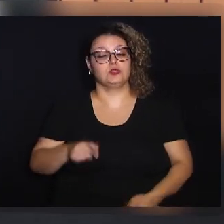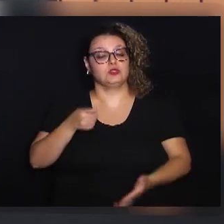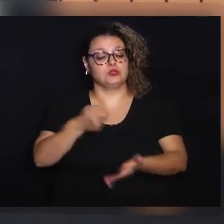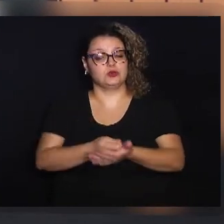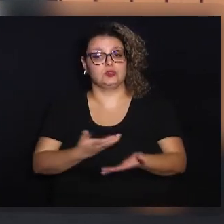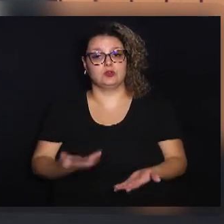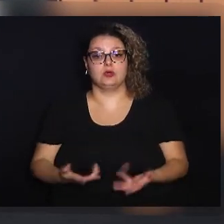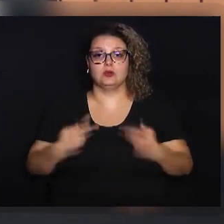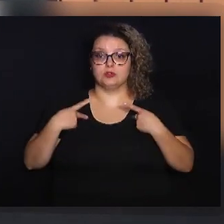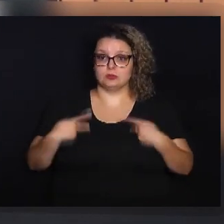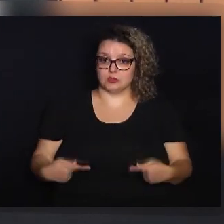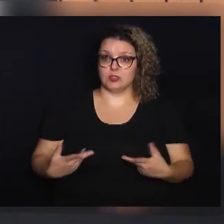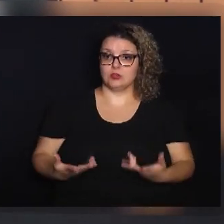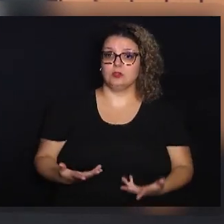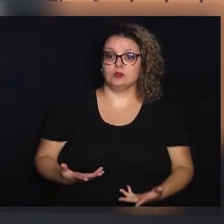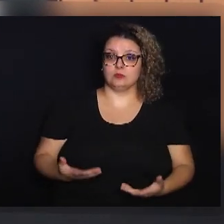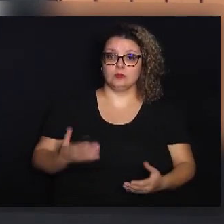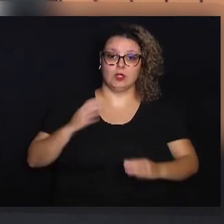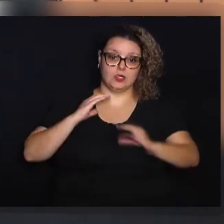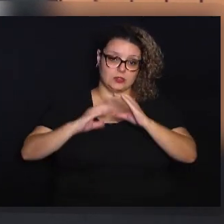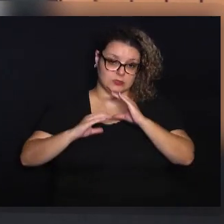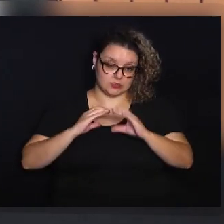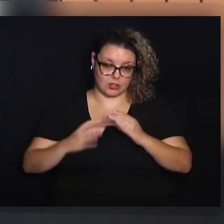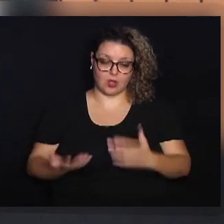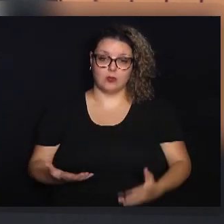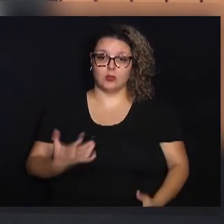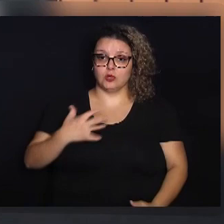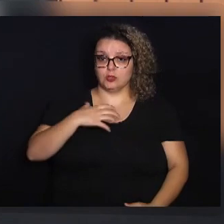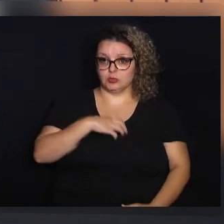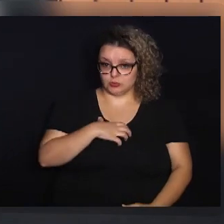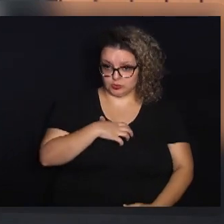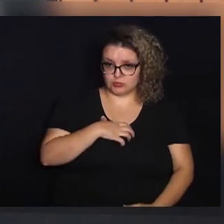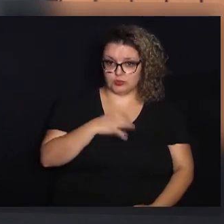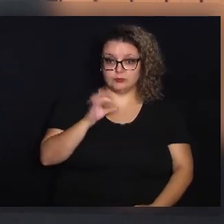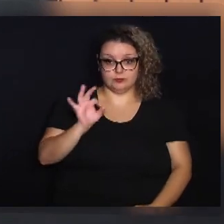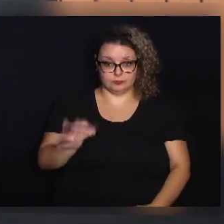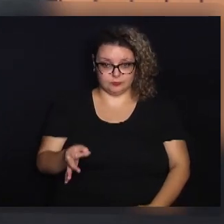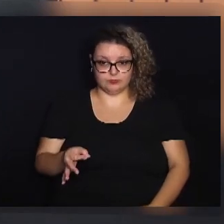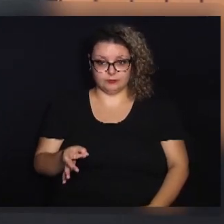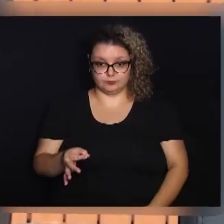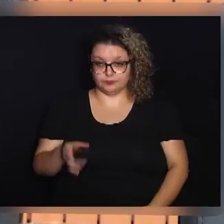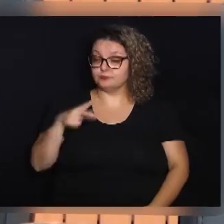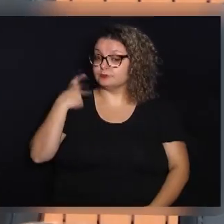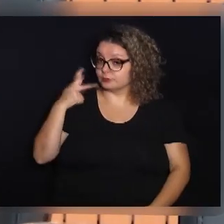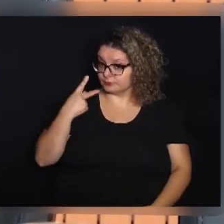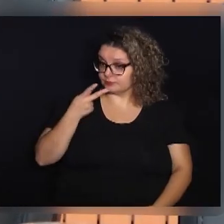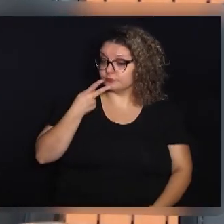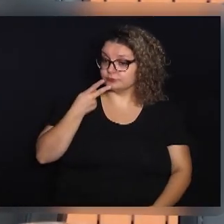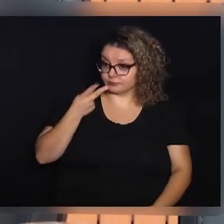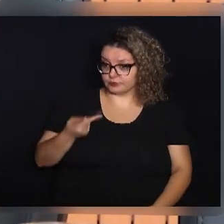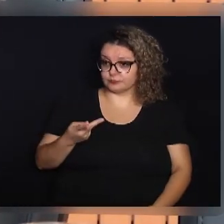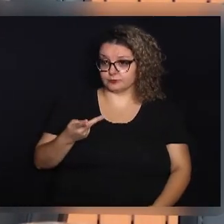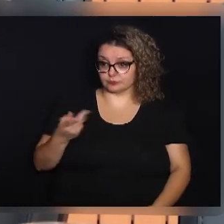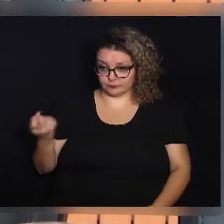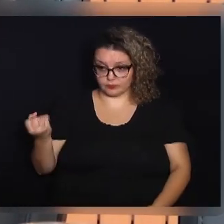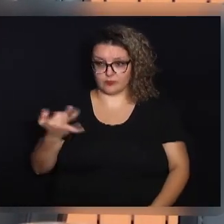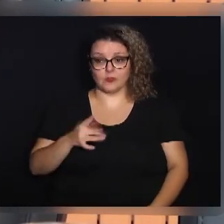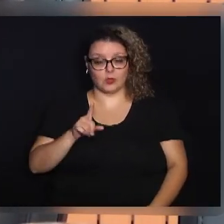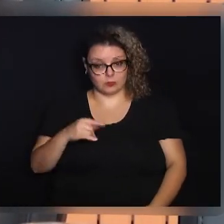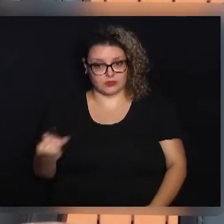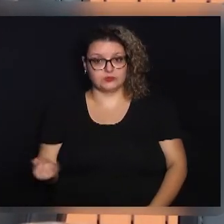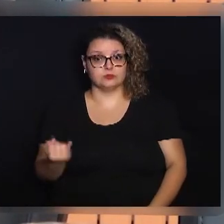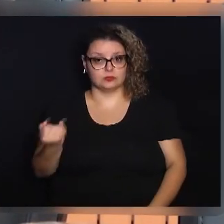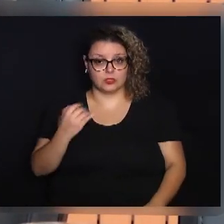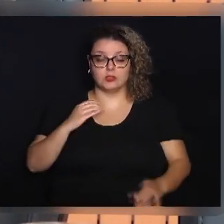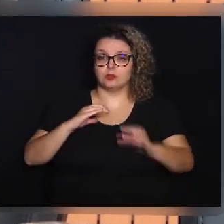você de fato consiga se posicionar e se comunicar de uma forma assertiva o vereador comentou o quanto é